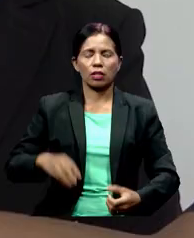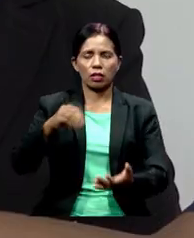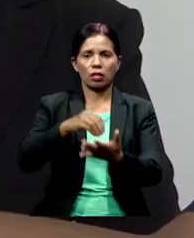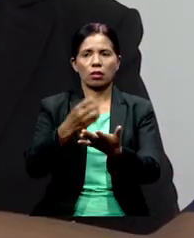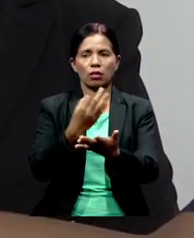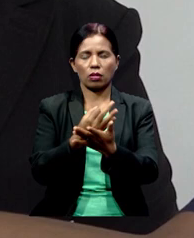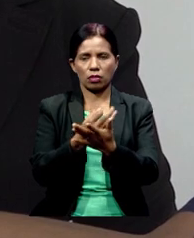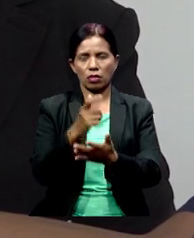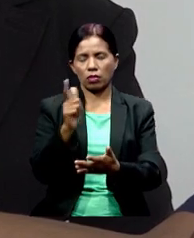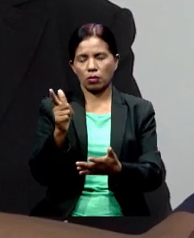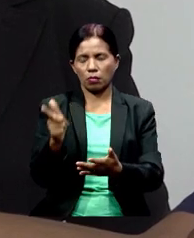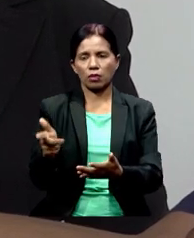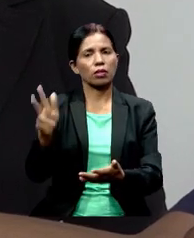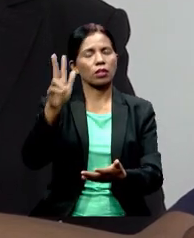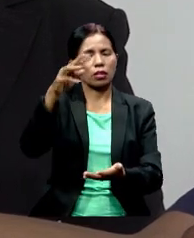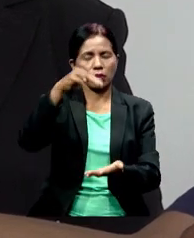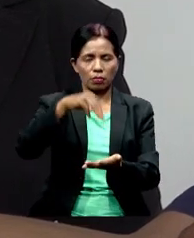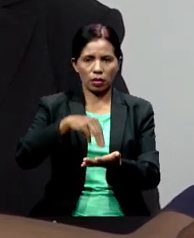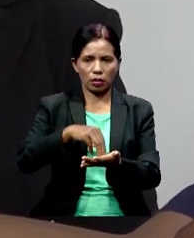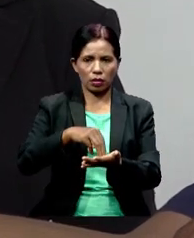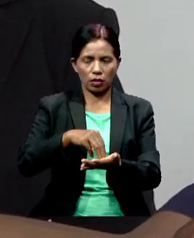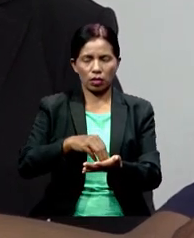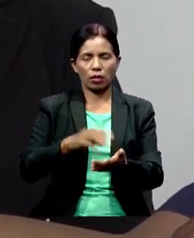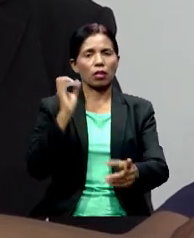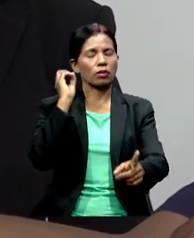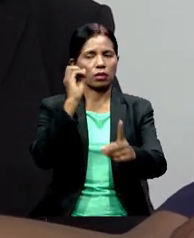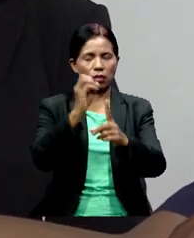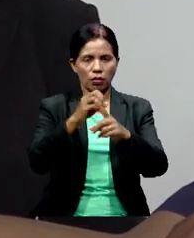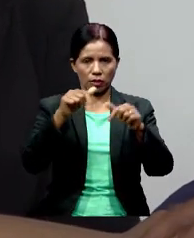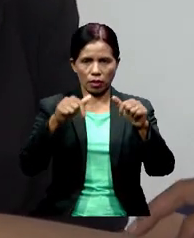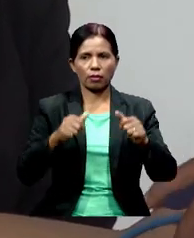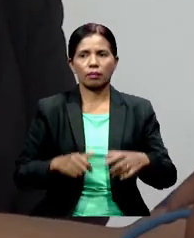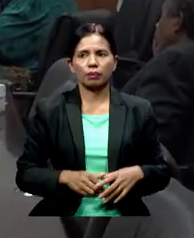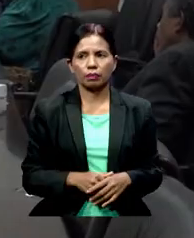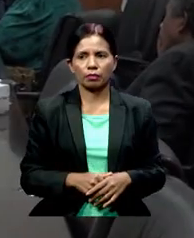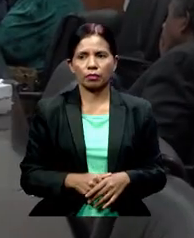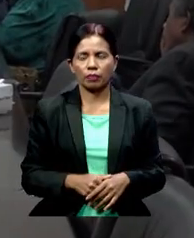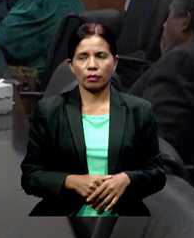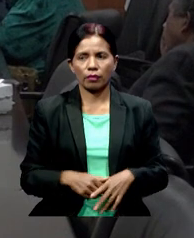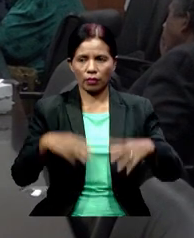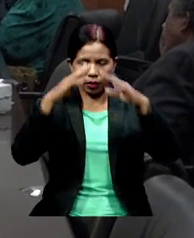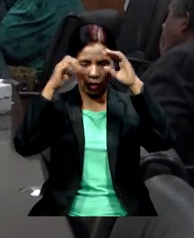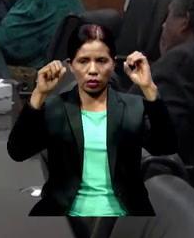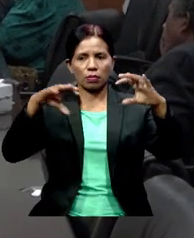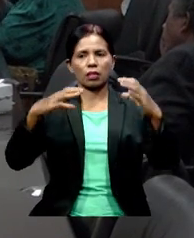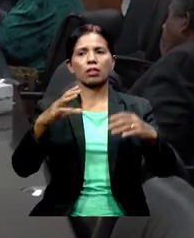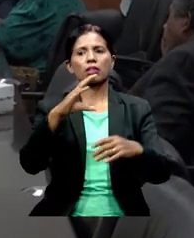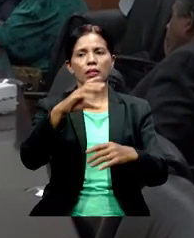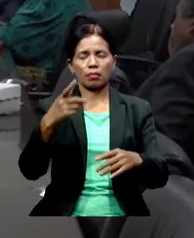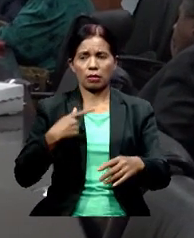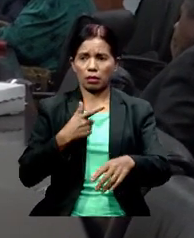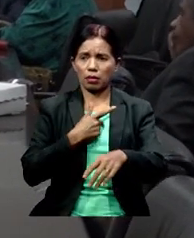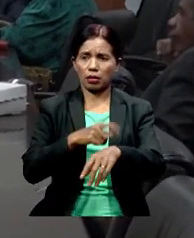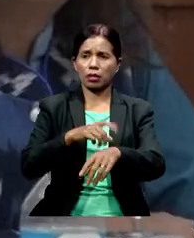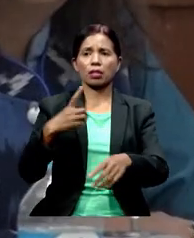de 23 milhões atbel alcança o objetivo e da the government to meet its targets. Presidente de Comissão C Parlamento Nacional,